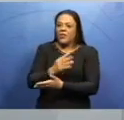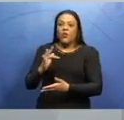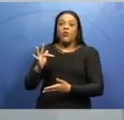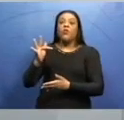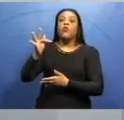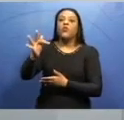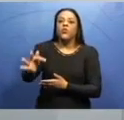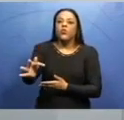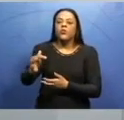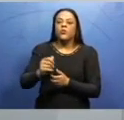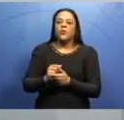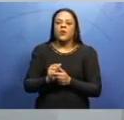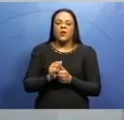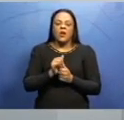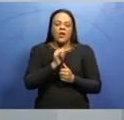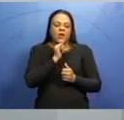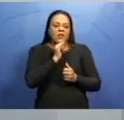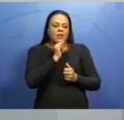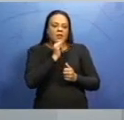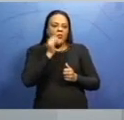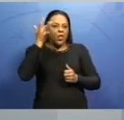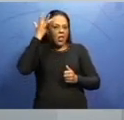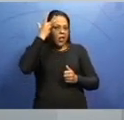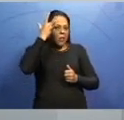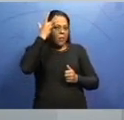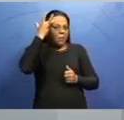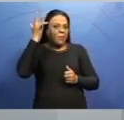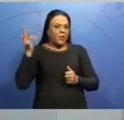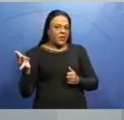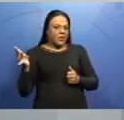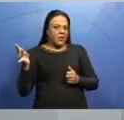Amanhã escreverei uma carta para minha mãe.